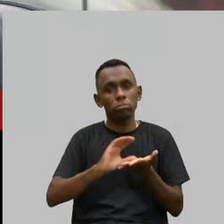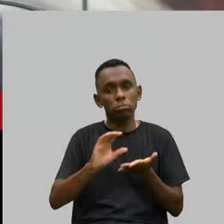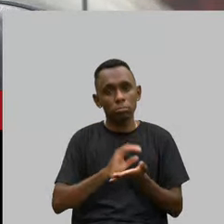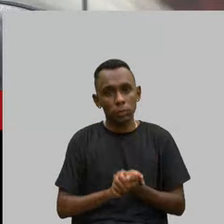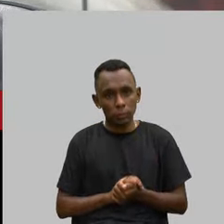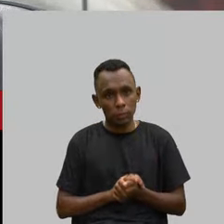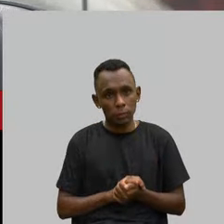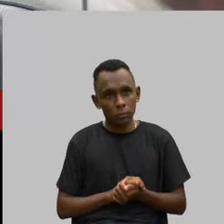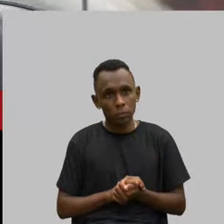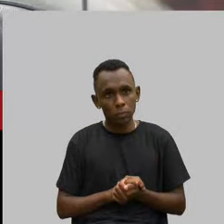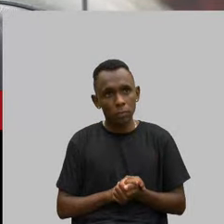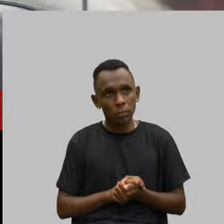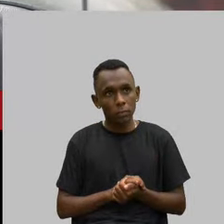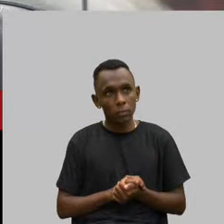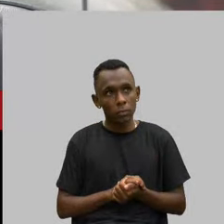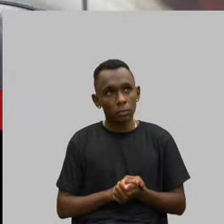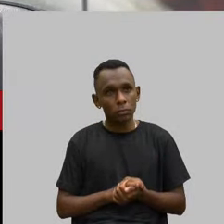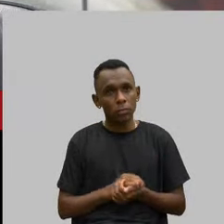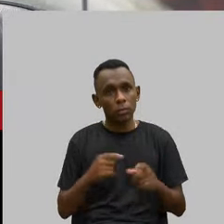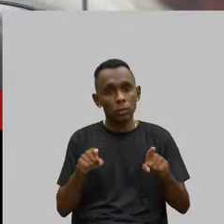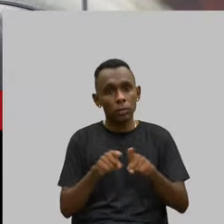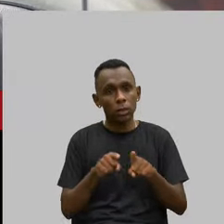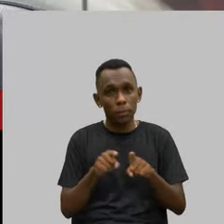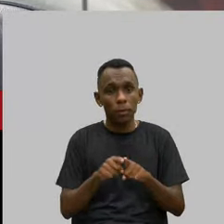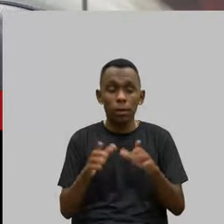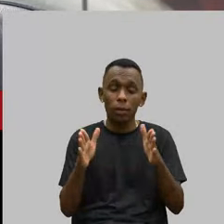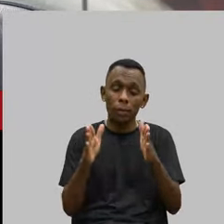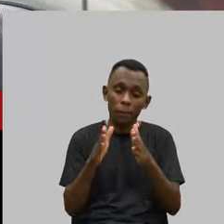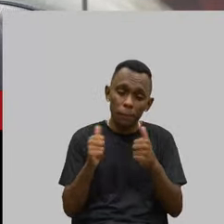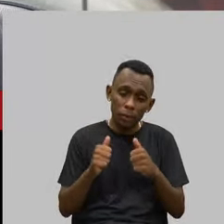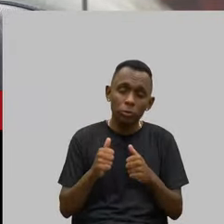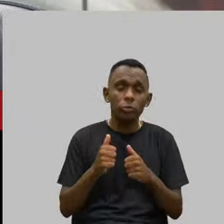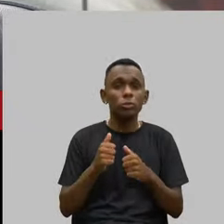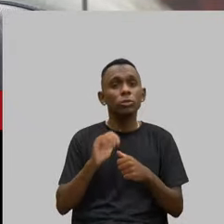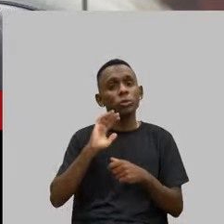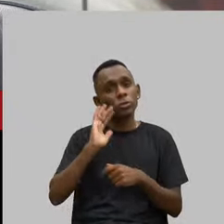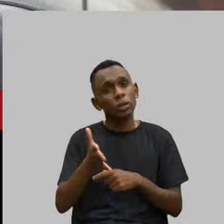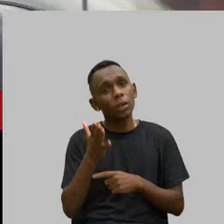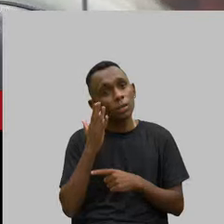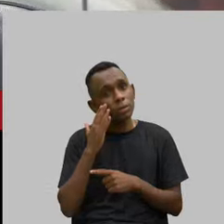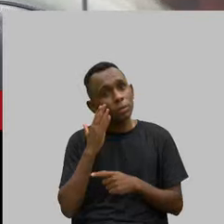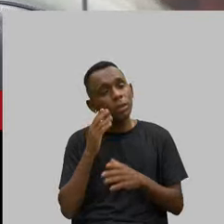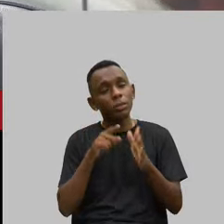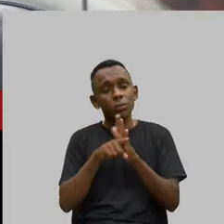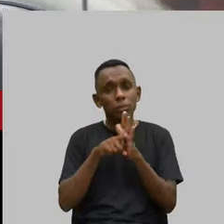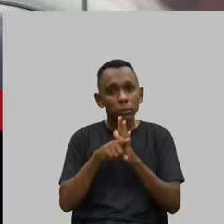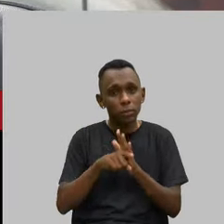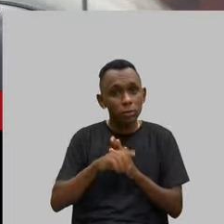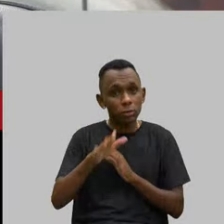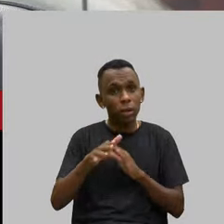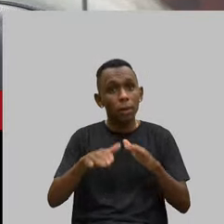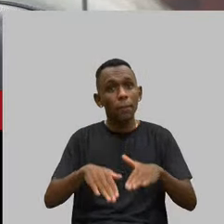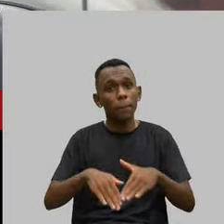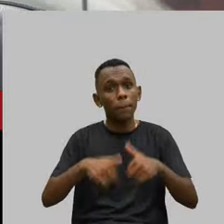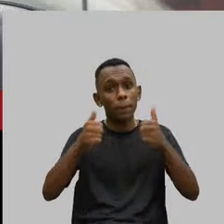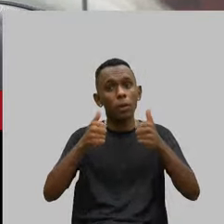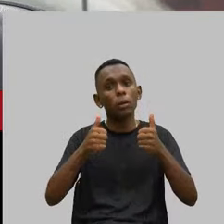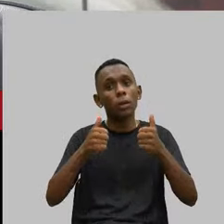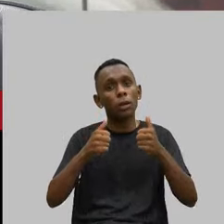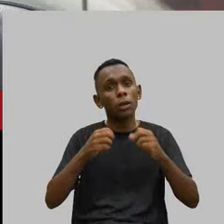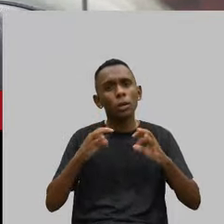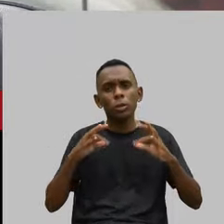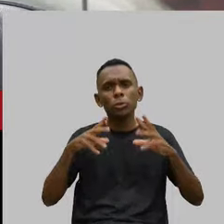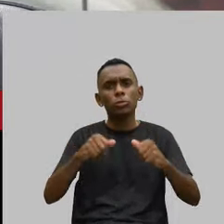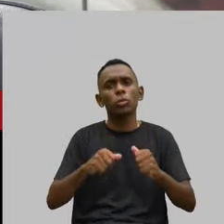e deixar aqui o pedido eu sei que a gente já deixou eu sei que vocês já têm estudado eh de melhorar eu sei que todos os